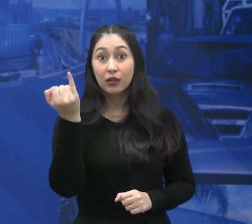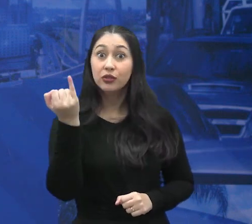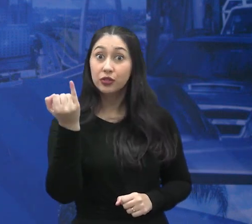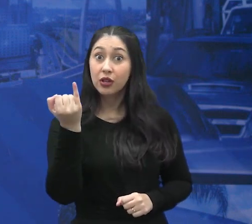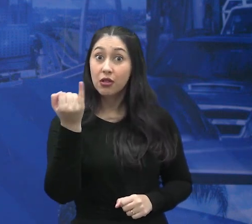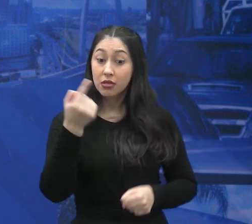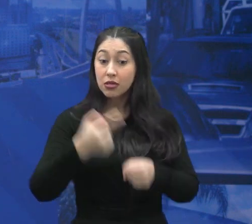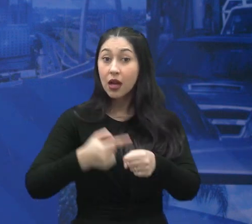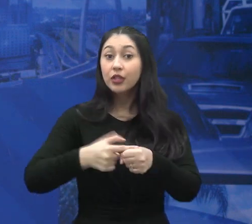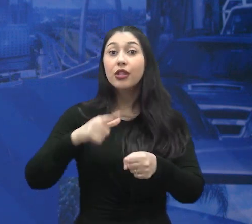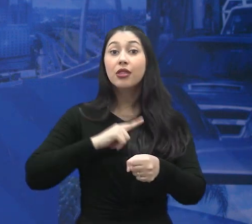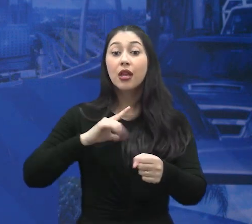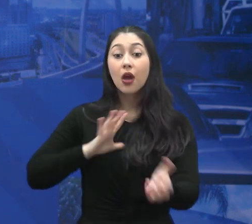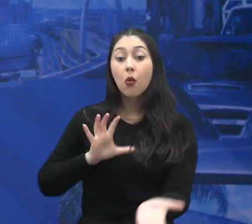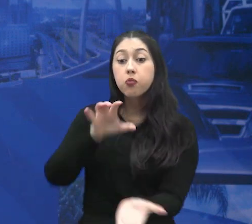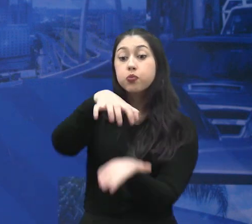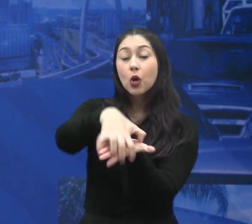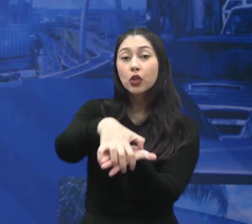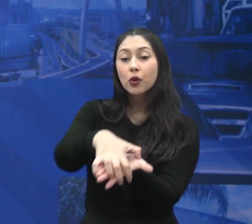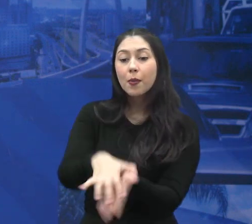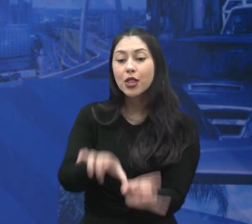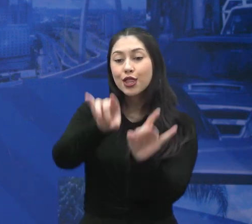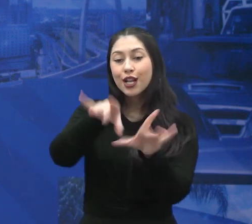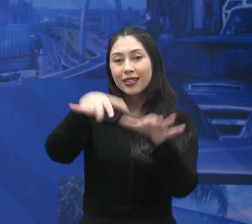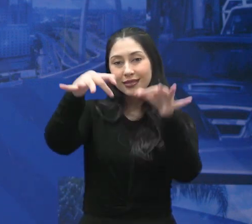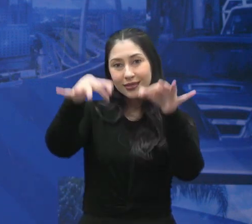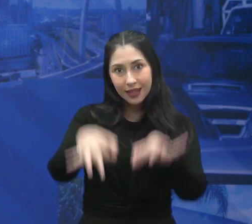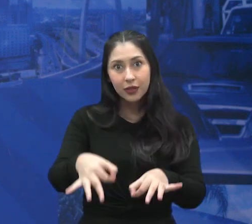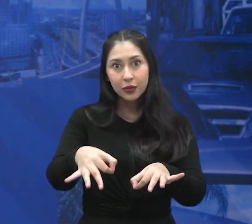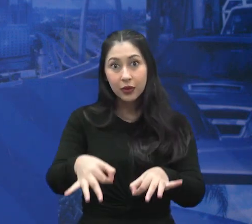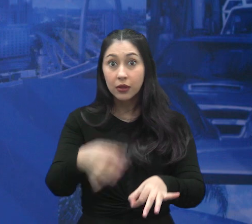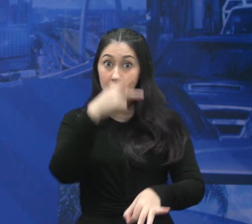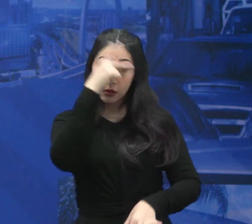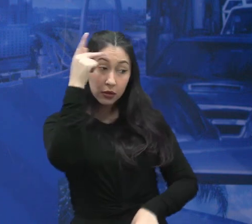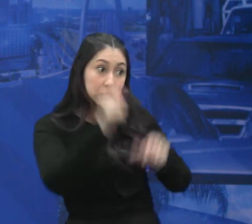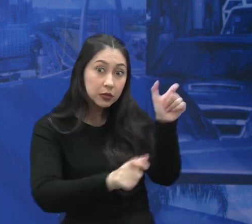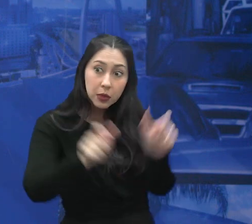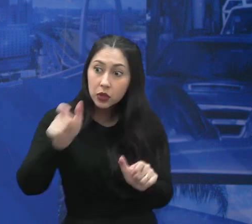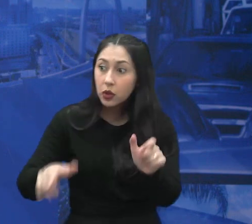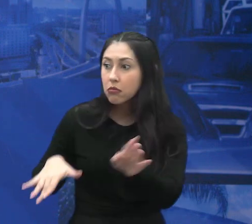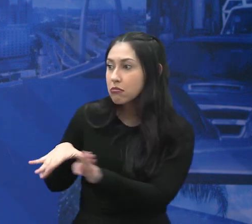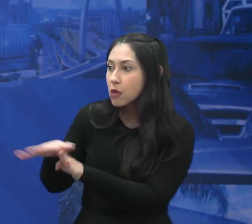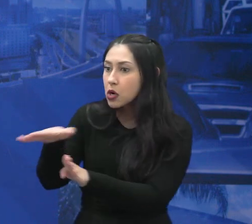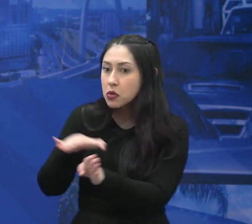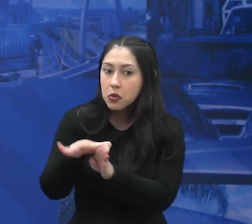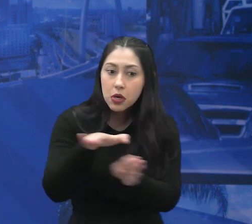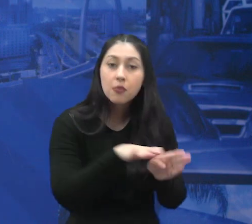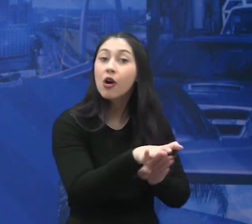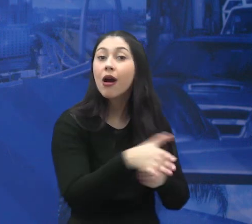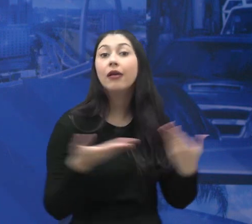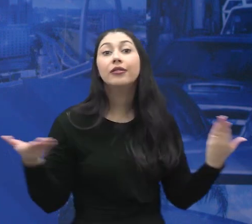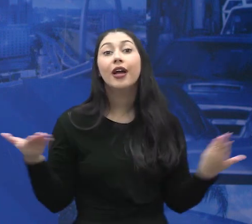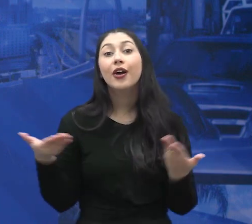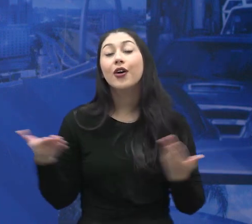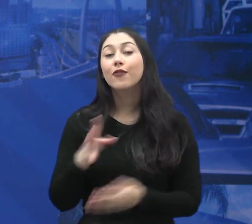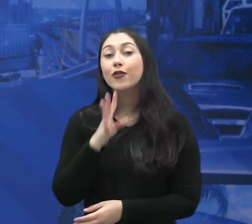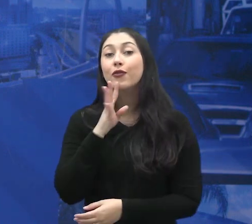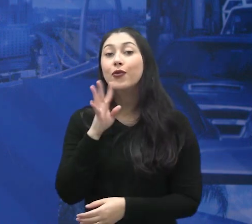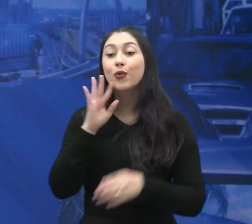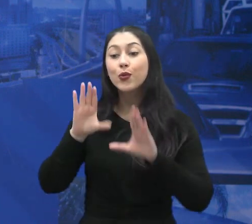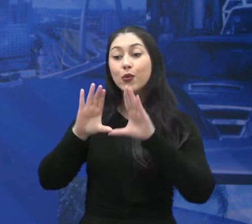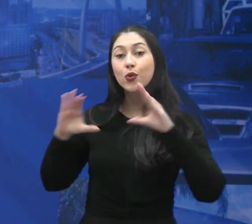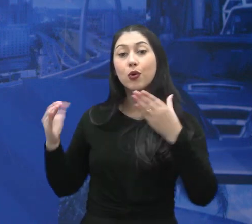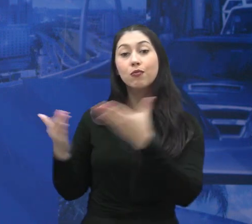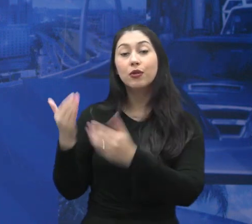É importante que a cidade tenha pontos para um descarte correto desses materiais e que as pessoas sejam orientadas sobre isso.